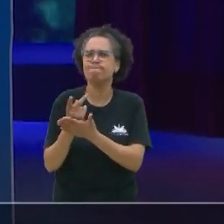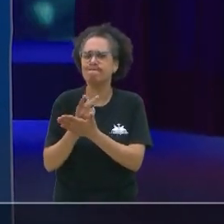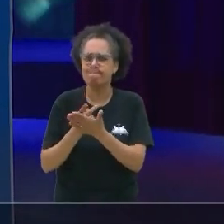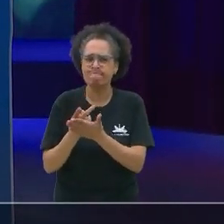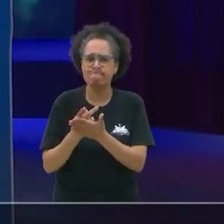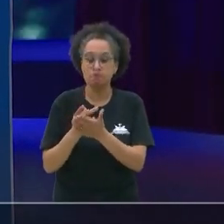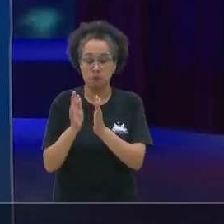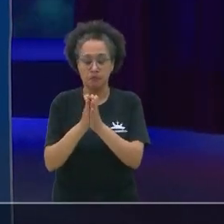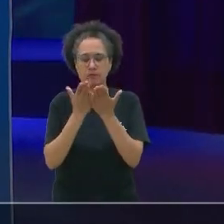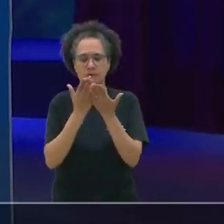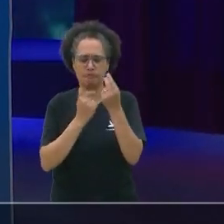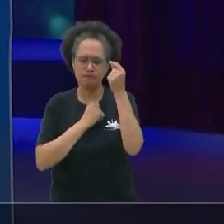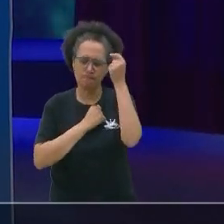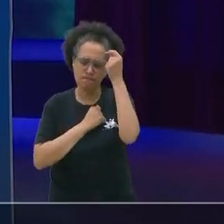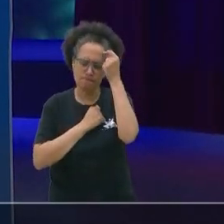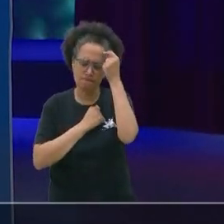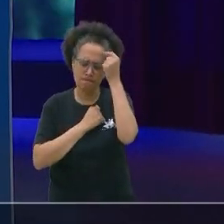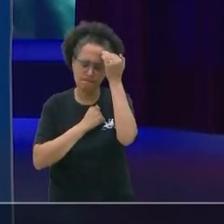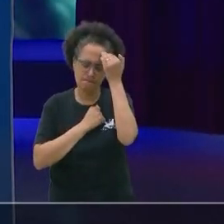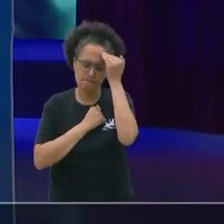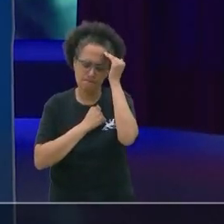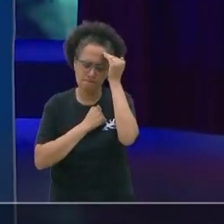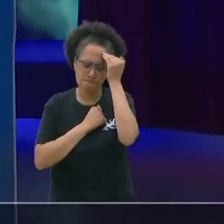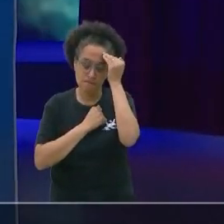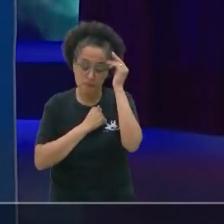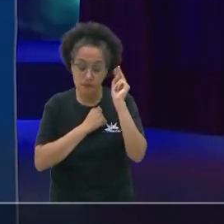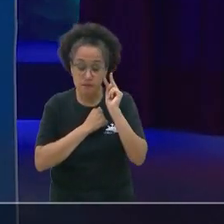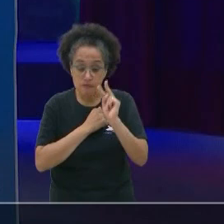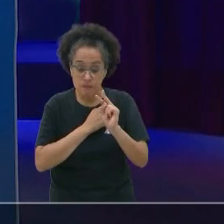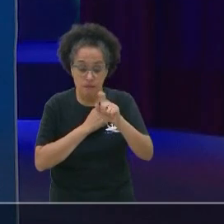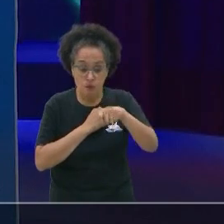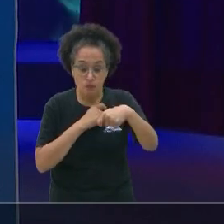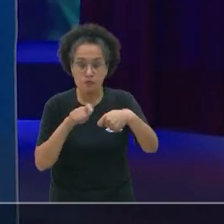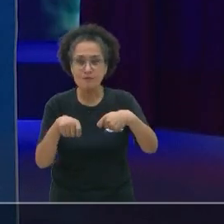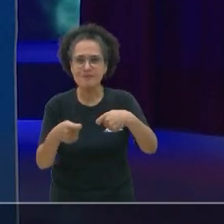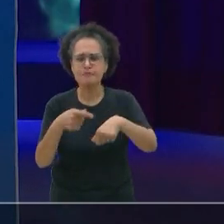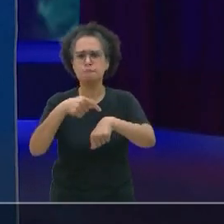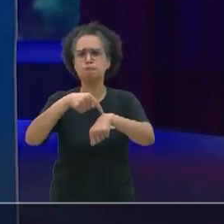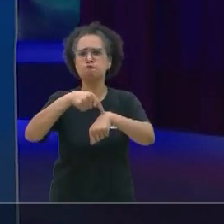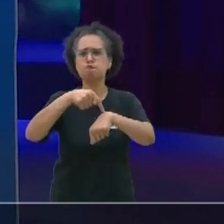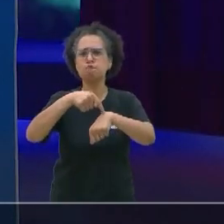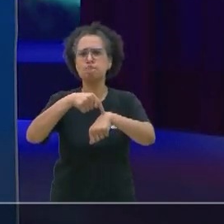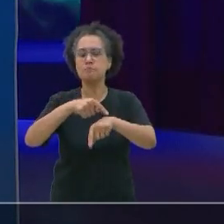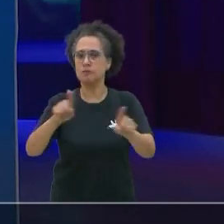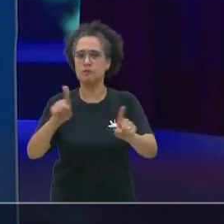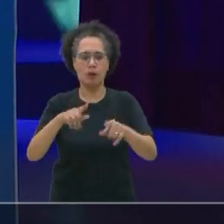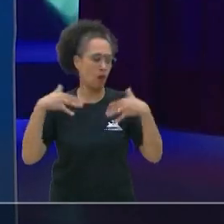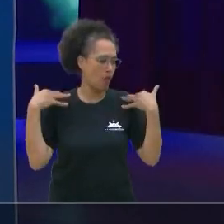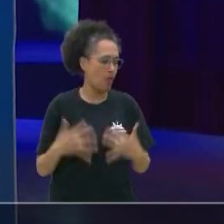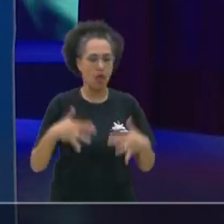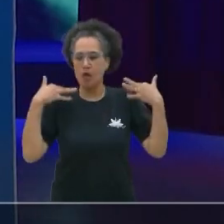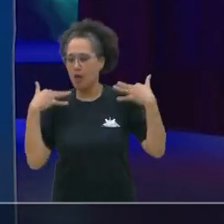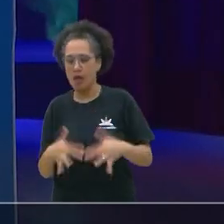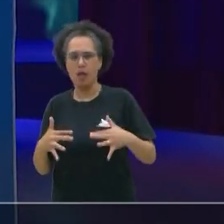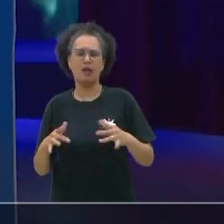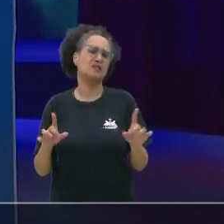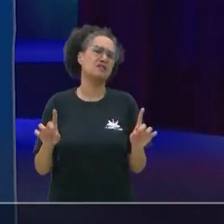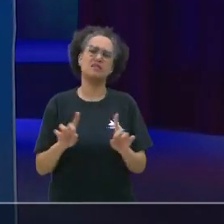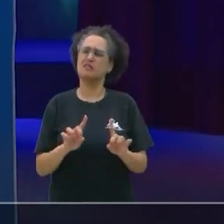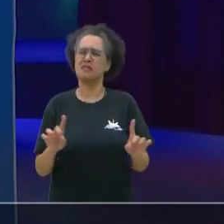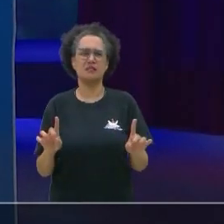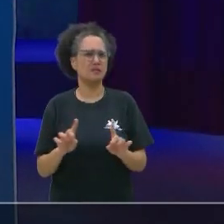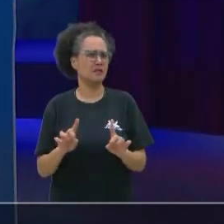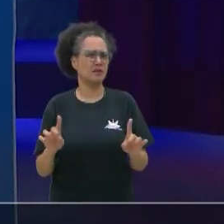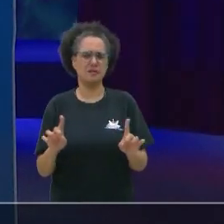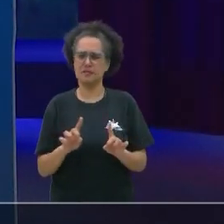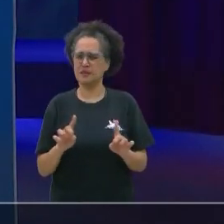meditar, interpretar os sinais dos tempos, não com desespero,